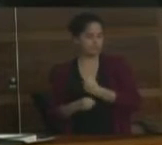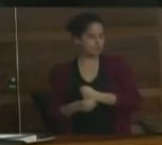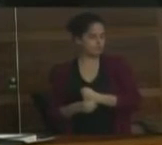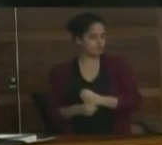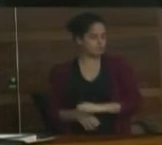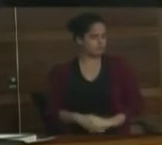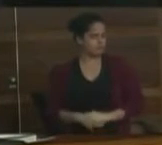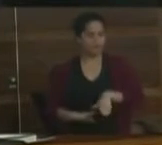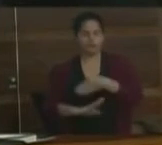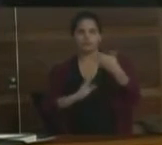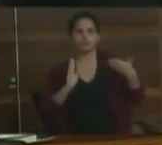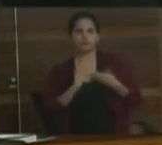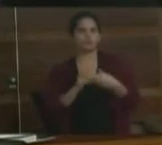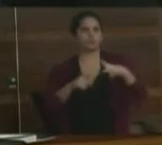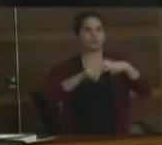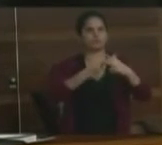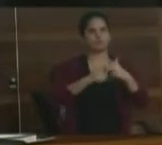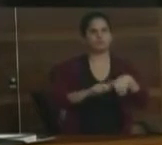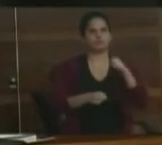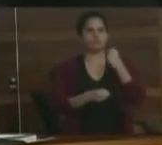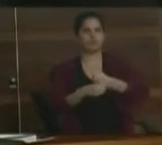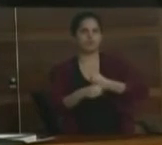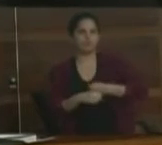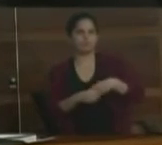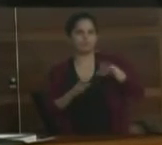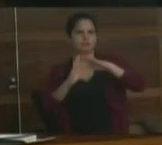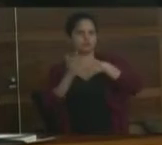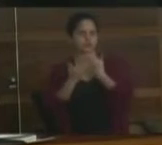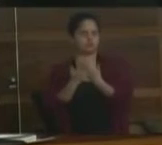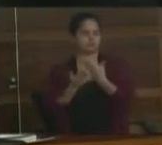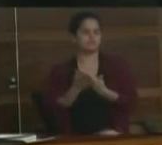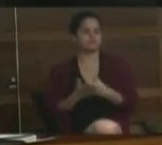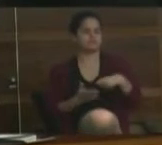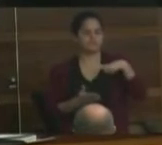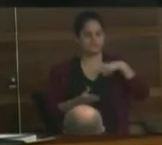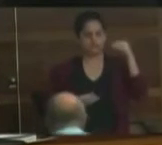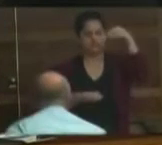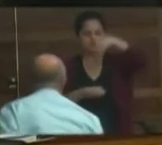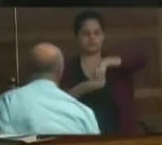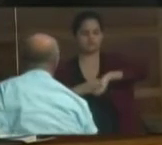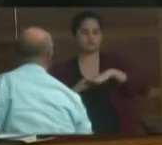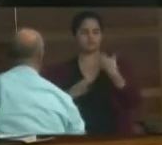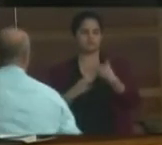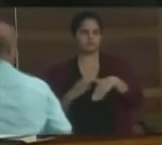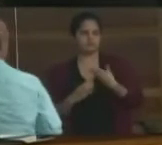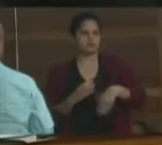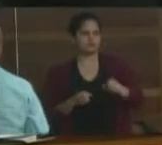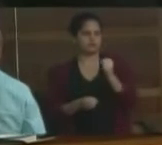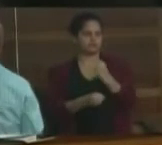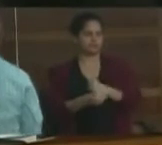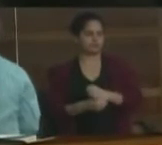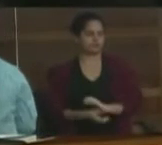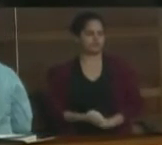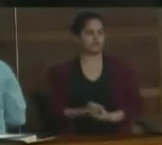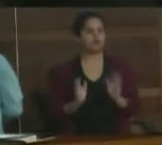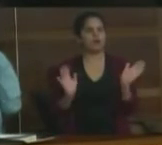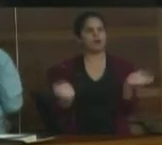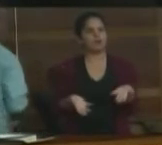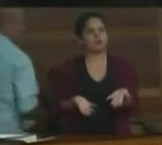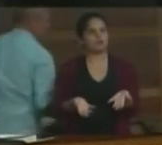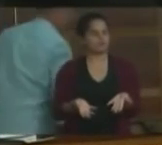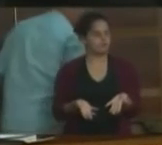obras e manutenção e reforma das escolas e creches estão dentro da secretaria de obras bom essa questão